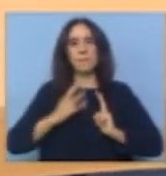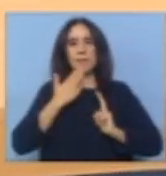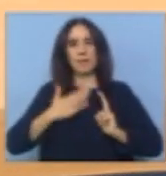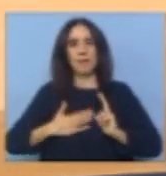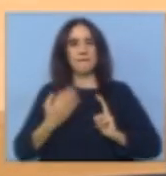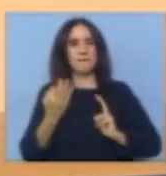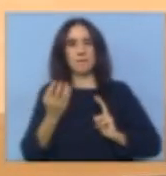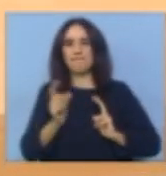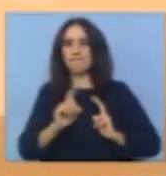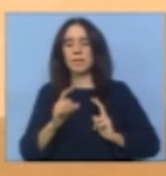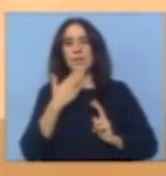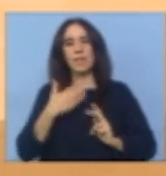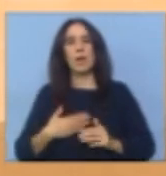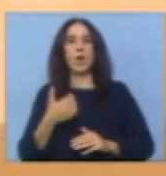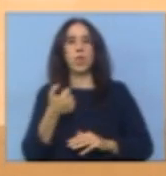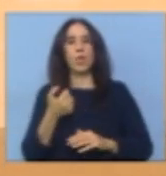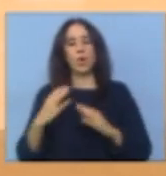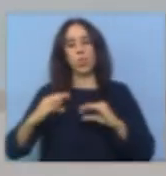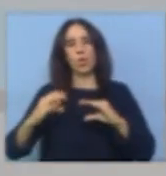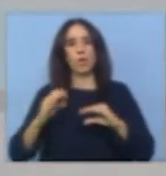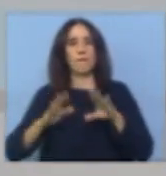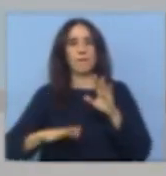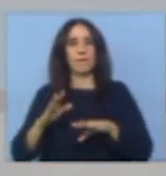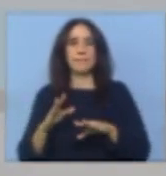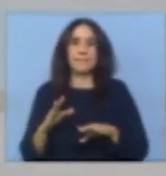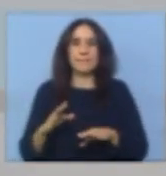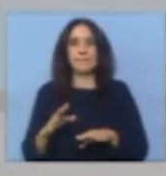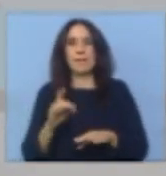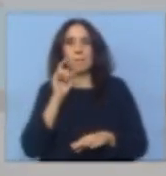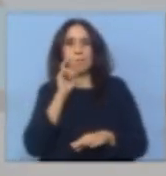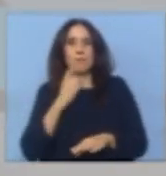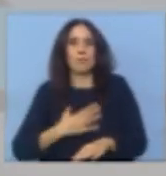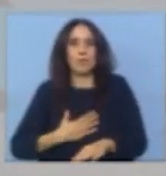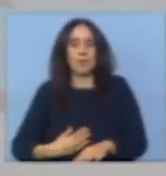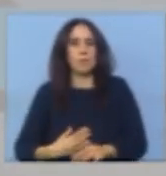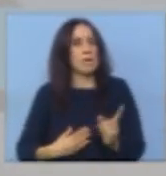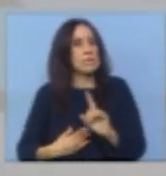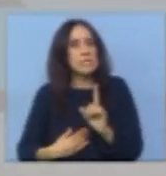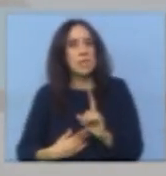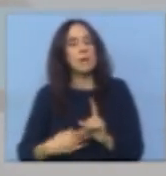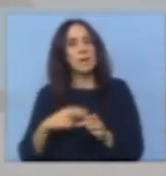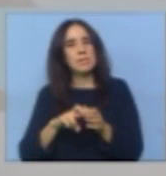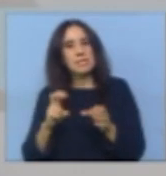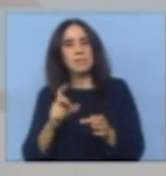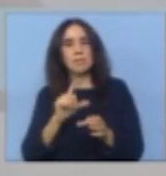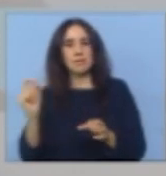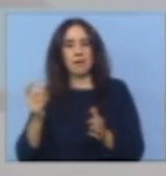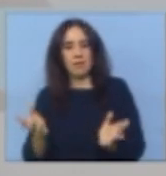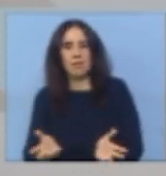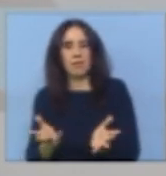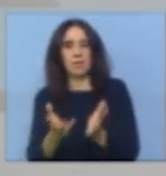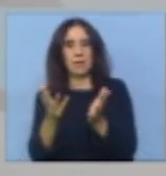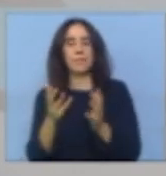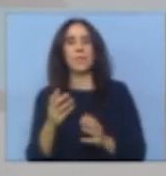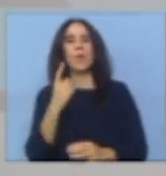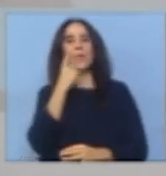facto, nas pantufas com que às vezes gostamos de nos acomodar, mas para sair, para ir. O